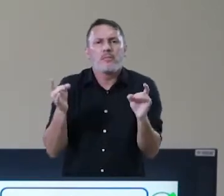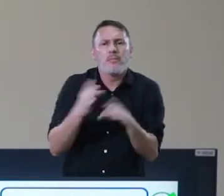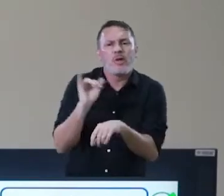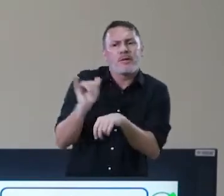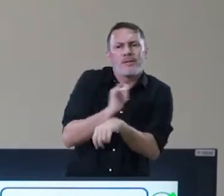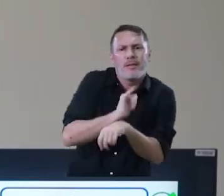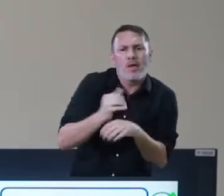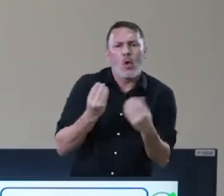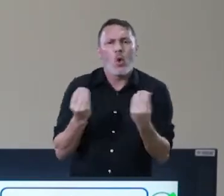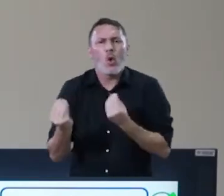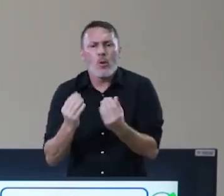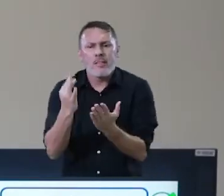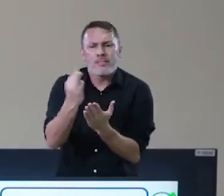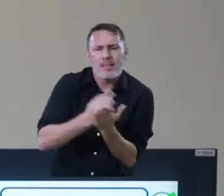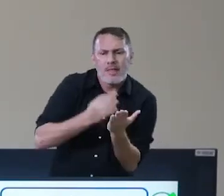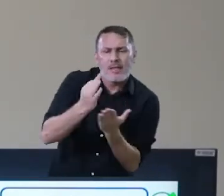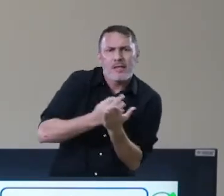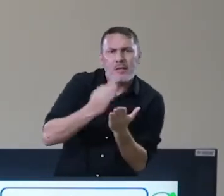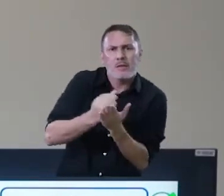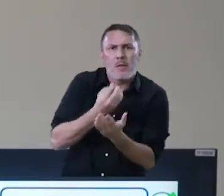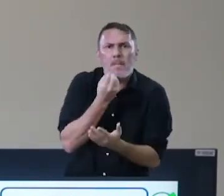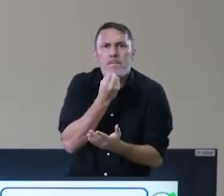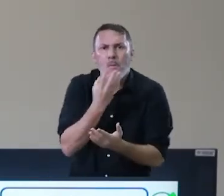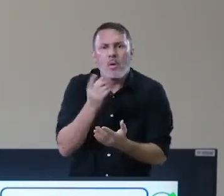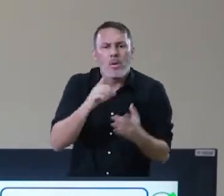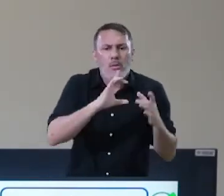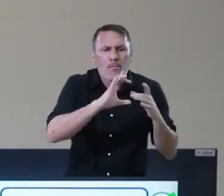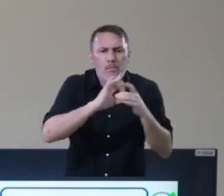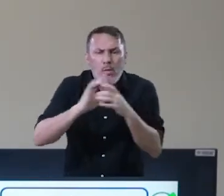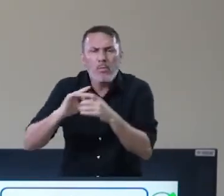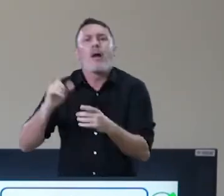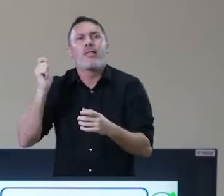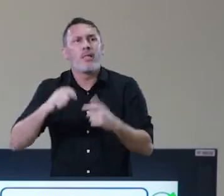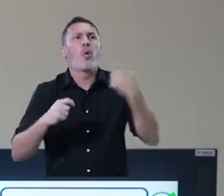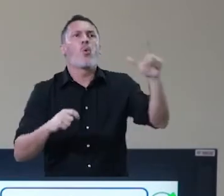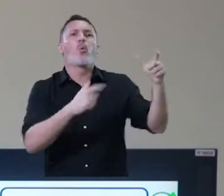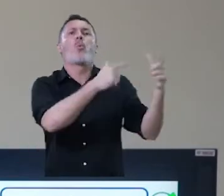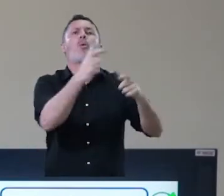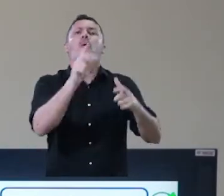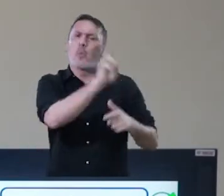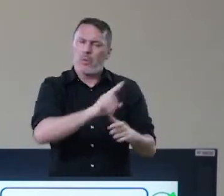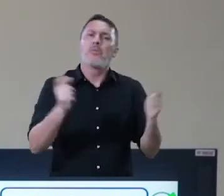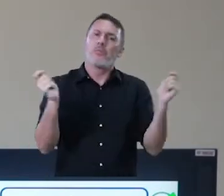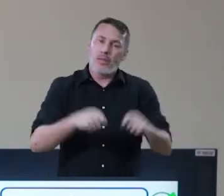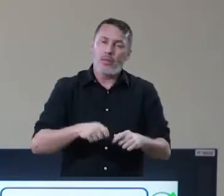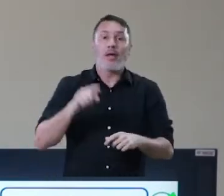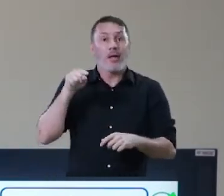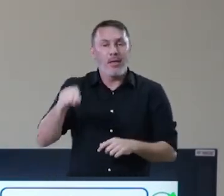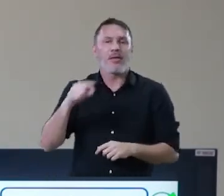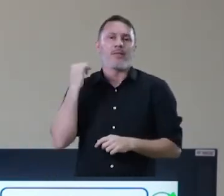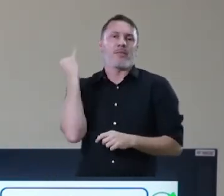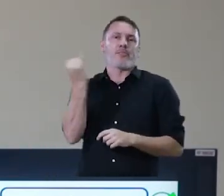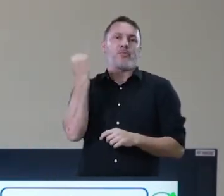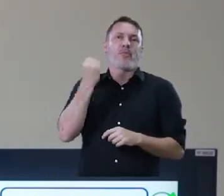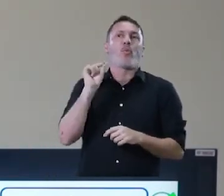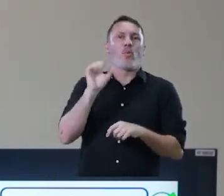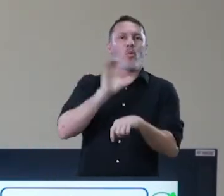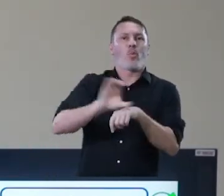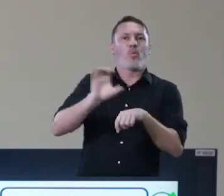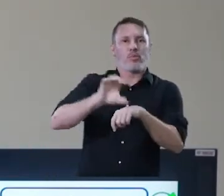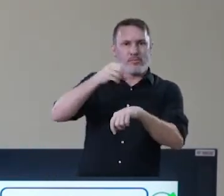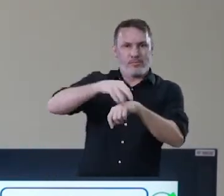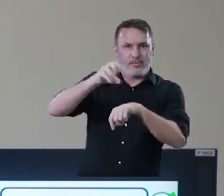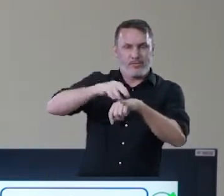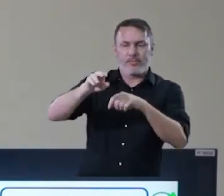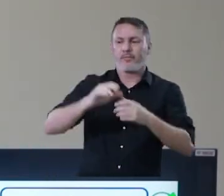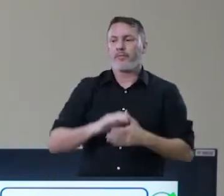conclusão, as estratégias, os mecanismos ali de coesão, podem ser utilizados em outros textos. E é isso a importância do nosso